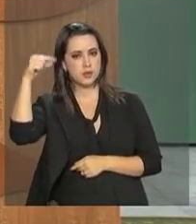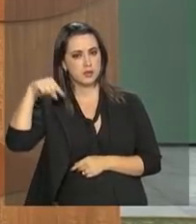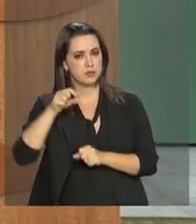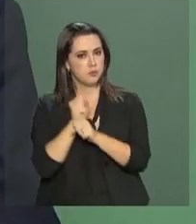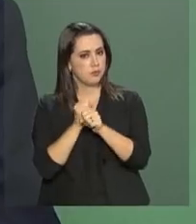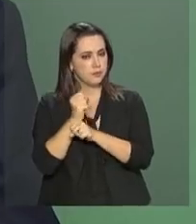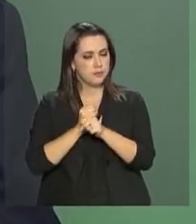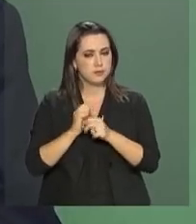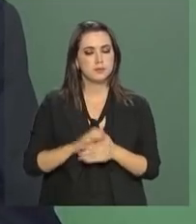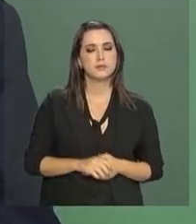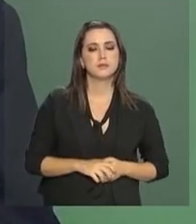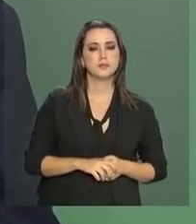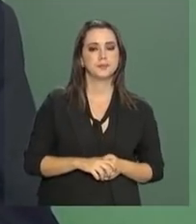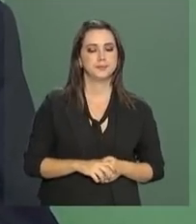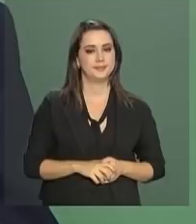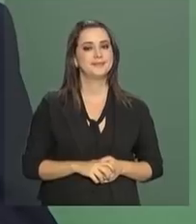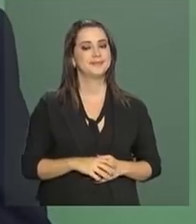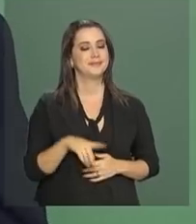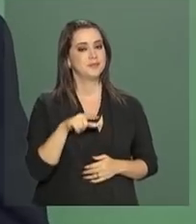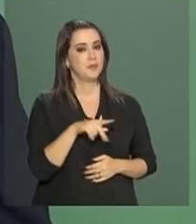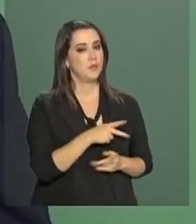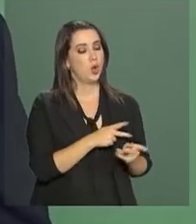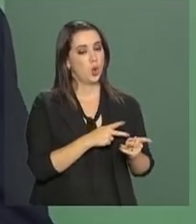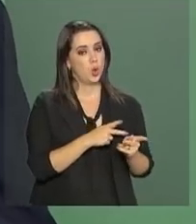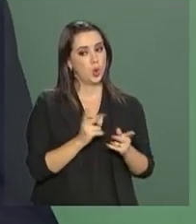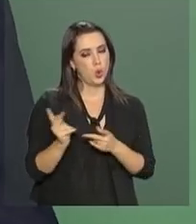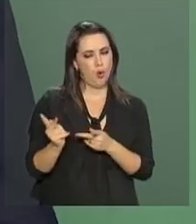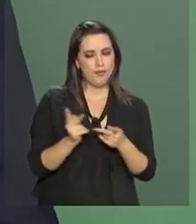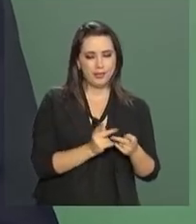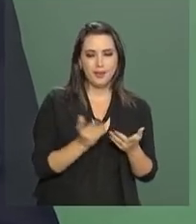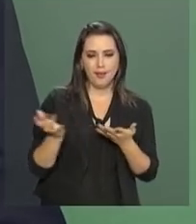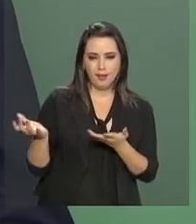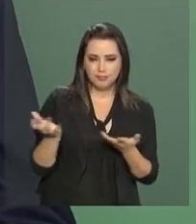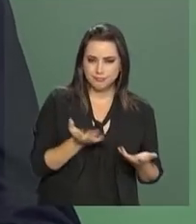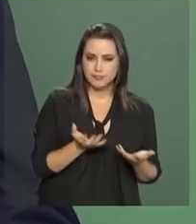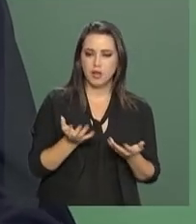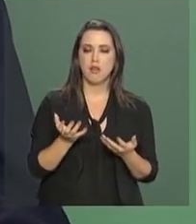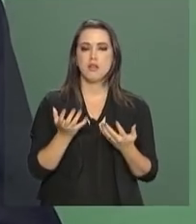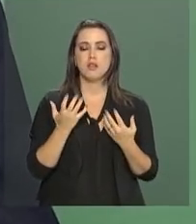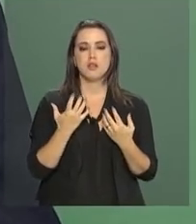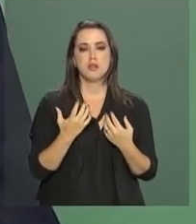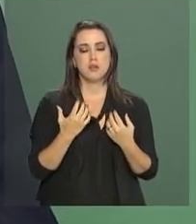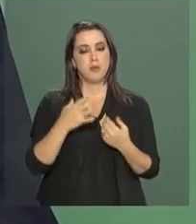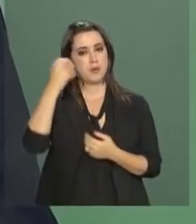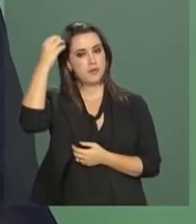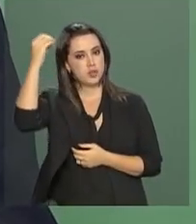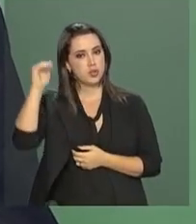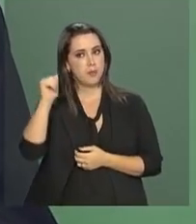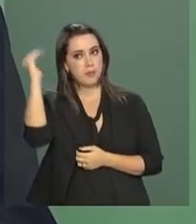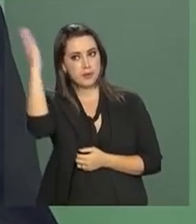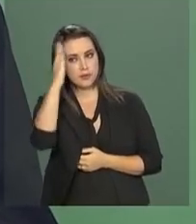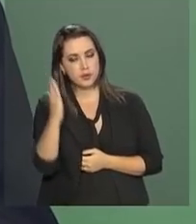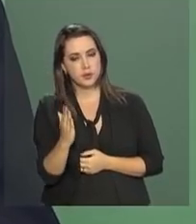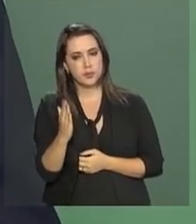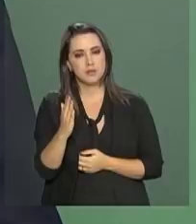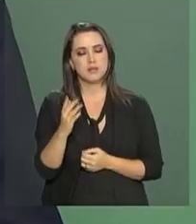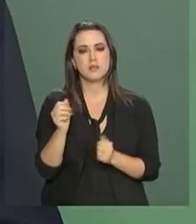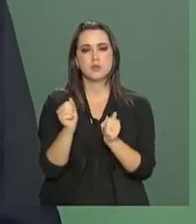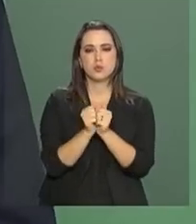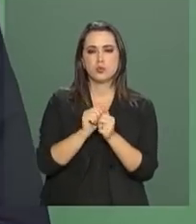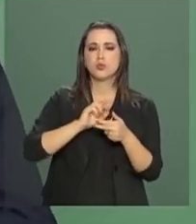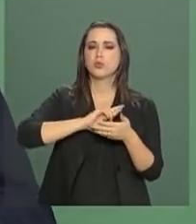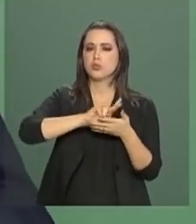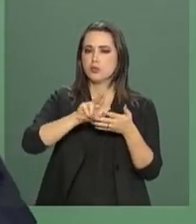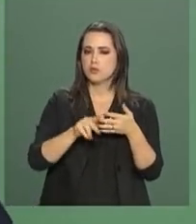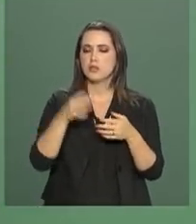este ano convidei o presidente bolsonaro se ele puder para fazer viagens comigo para o exterior tem algumas viagens programadas